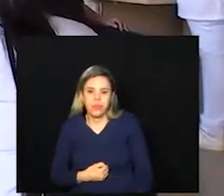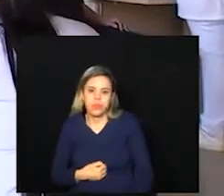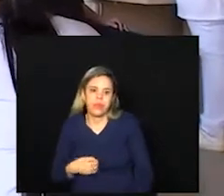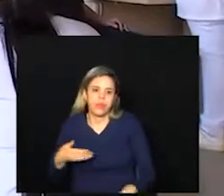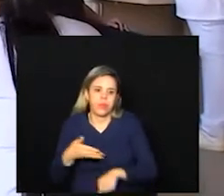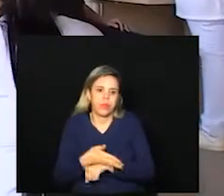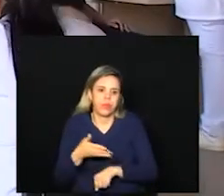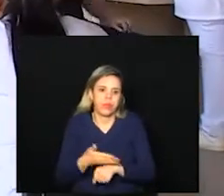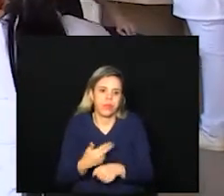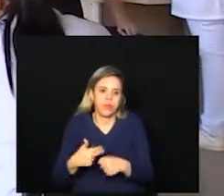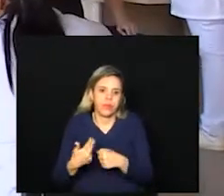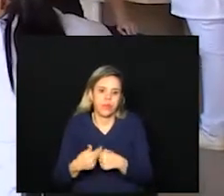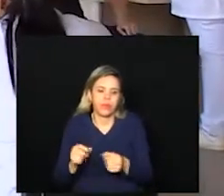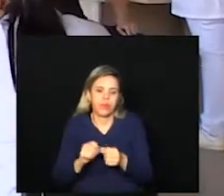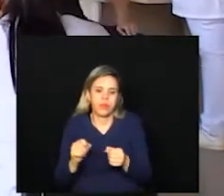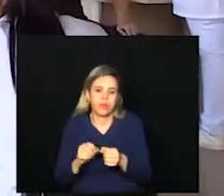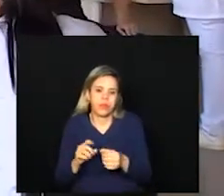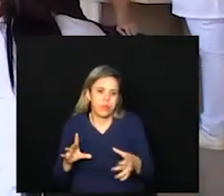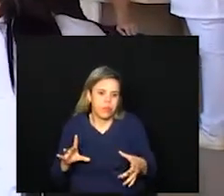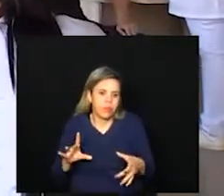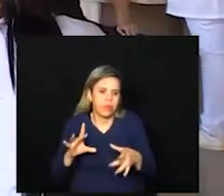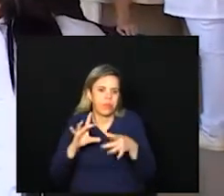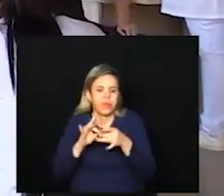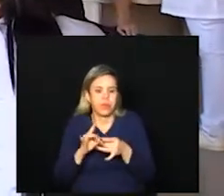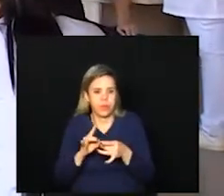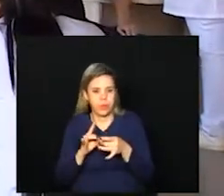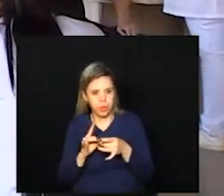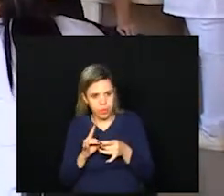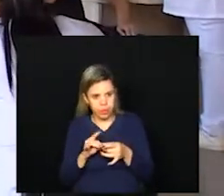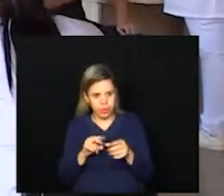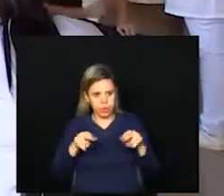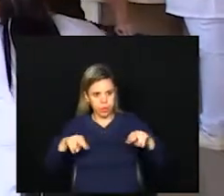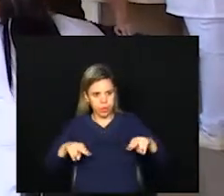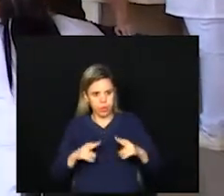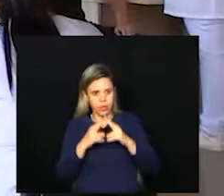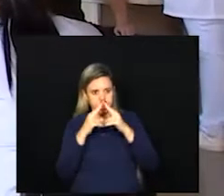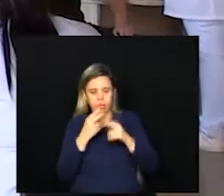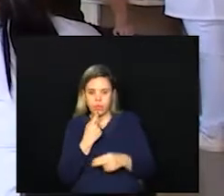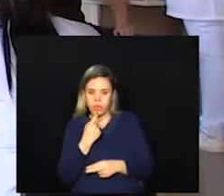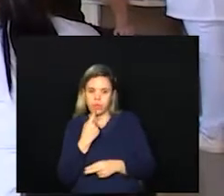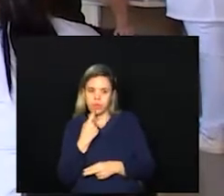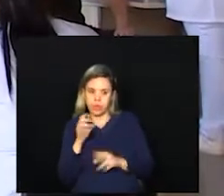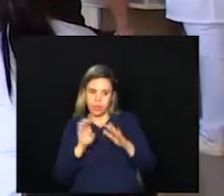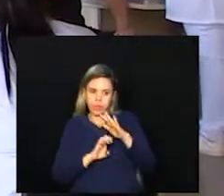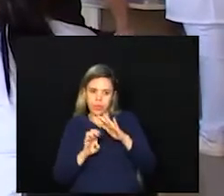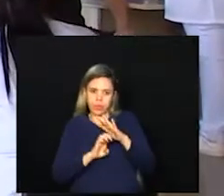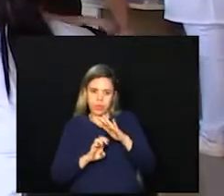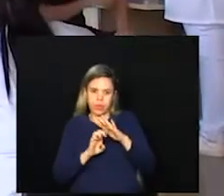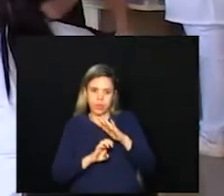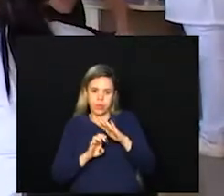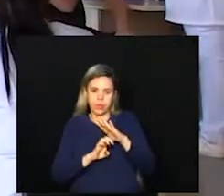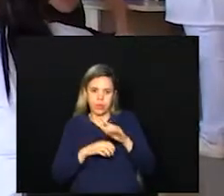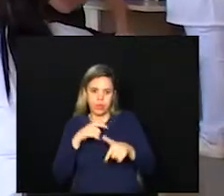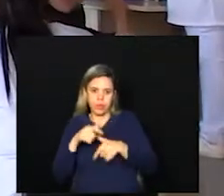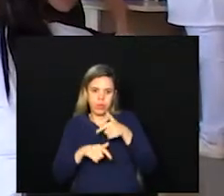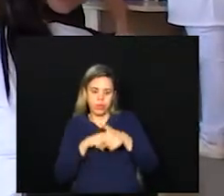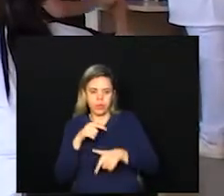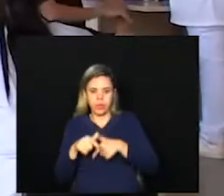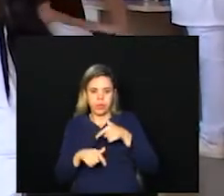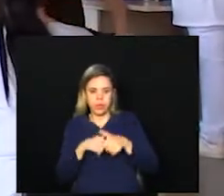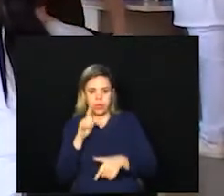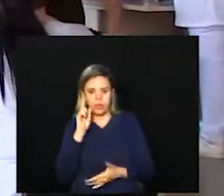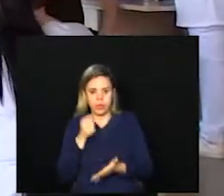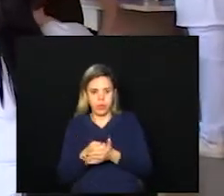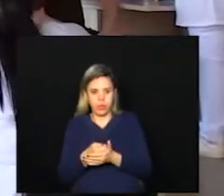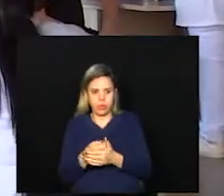pertence à Unicamp. Foi feito um convênio, inclusive com a Unimed Campinas, essa empresa que está trabalhando para